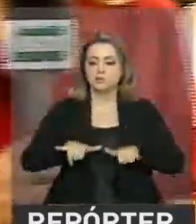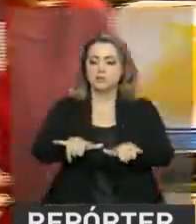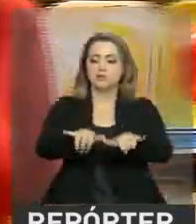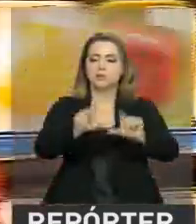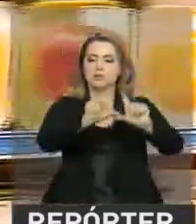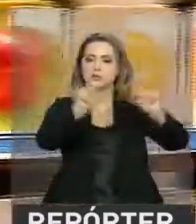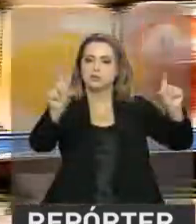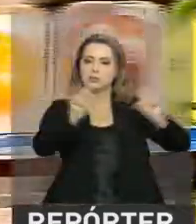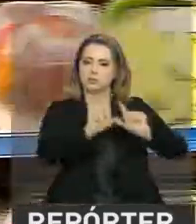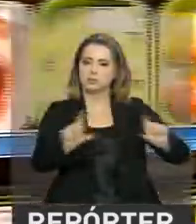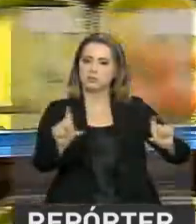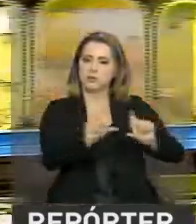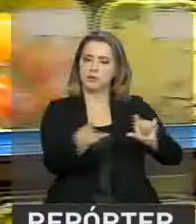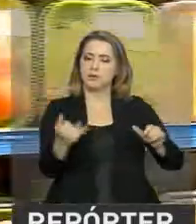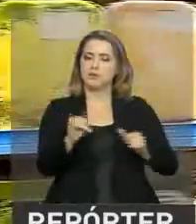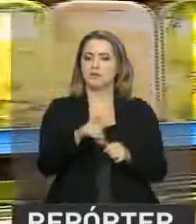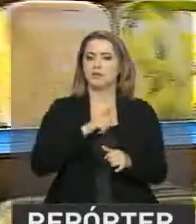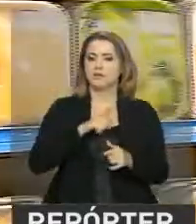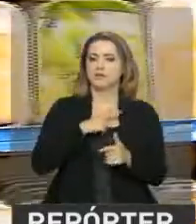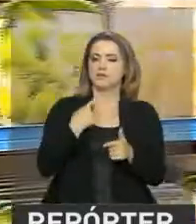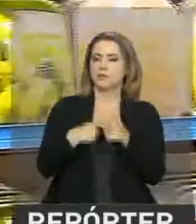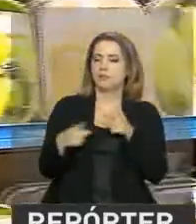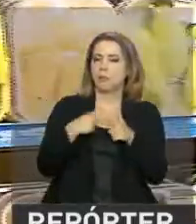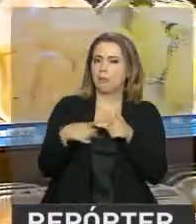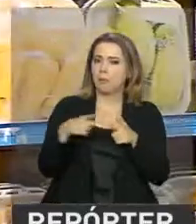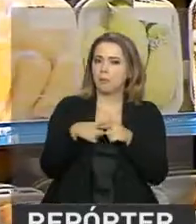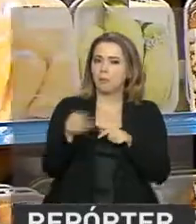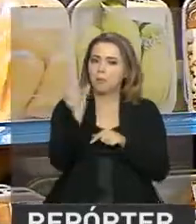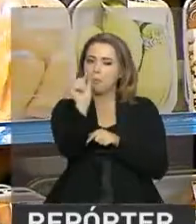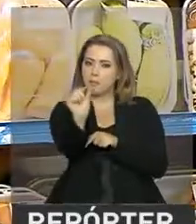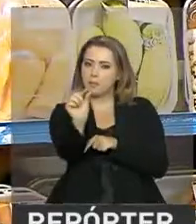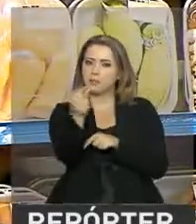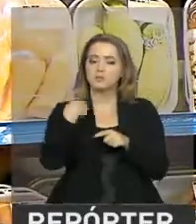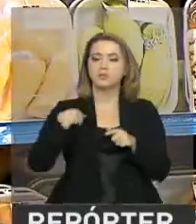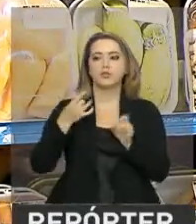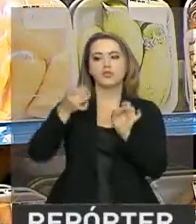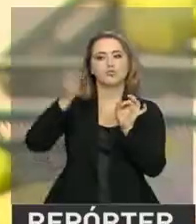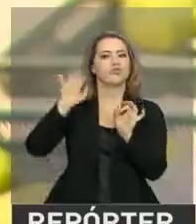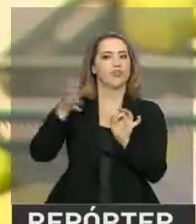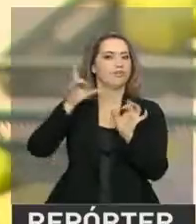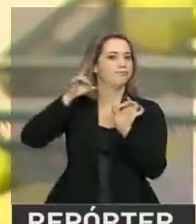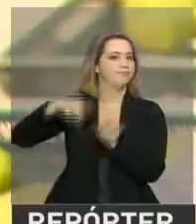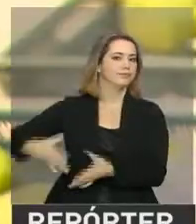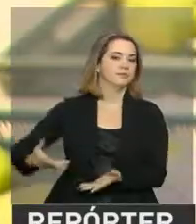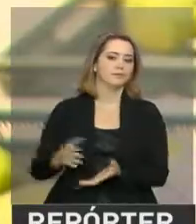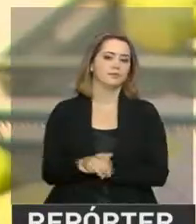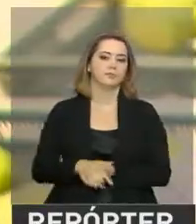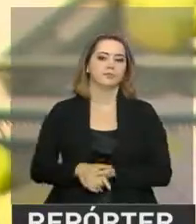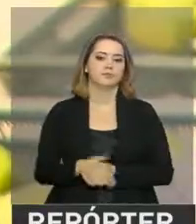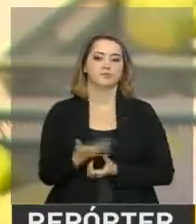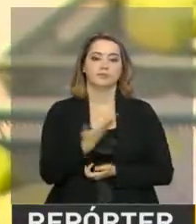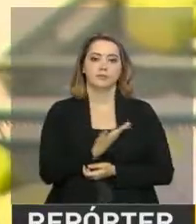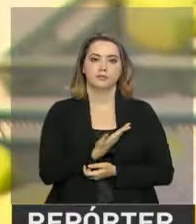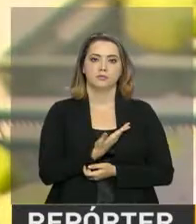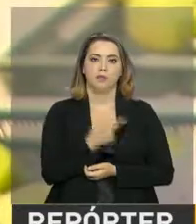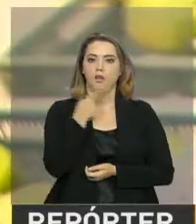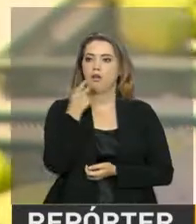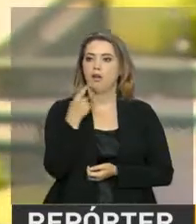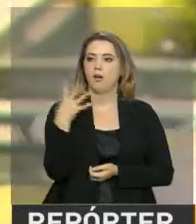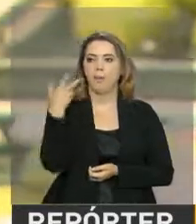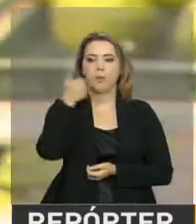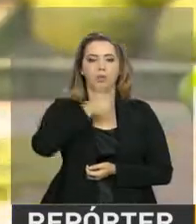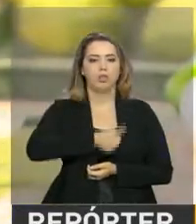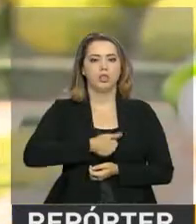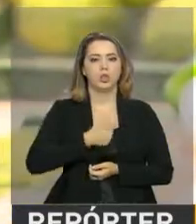esses produtos apresentarem qualquer imperfeição, serão descartados. Tem que estar bonito, aparência boa, não